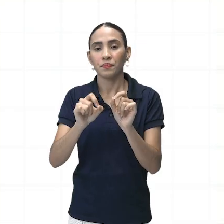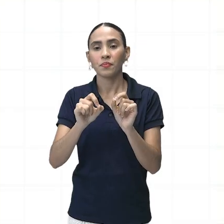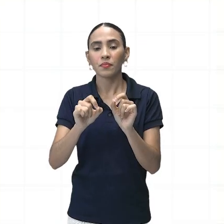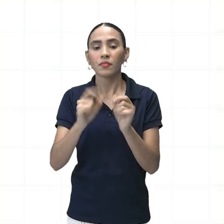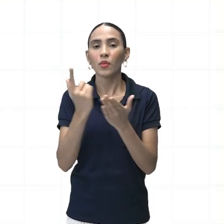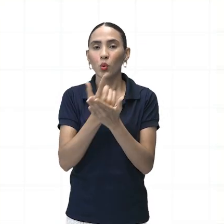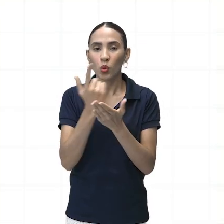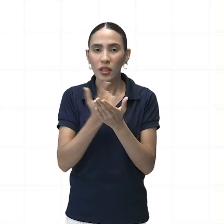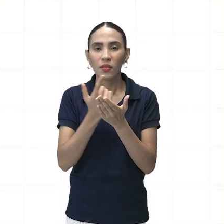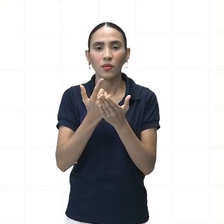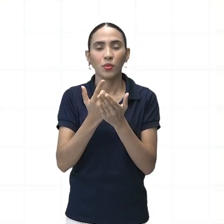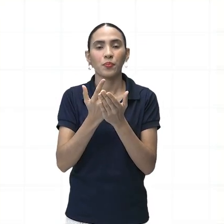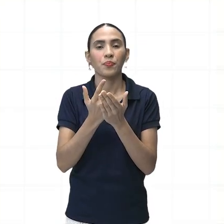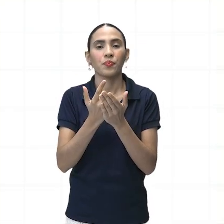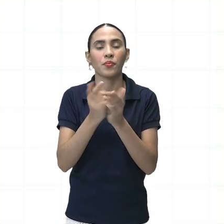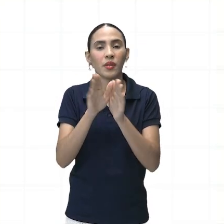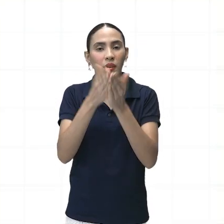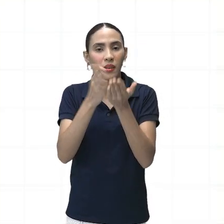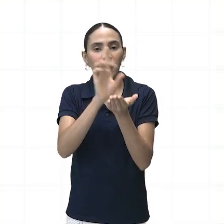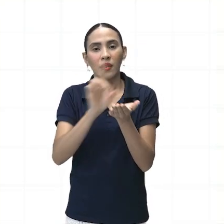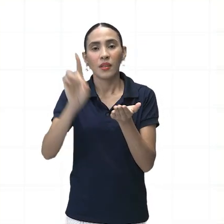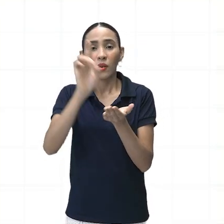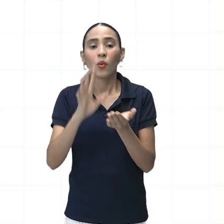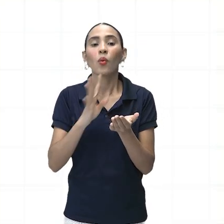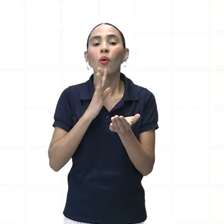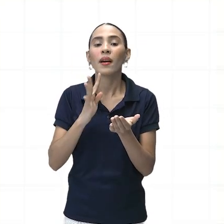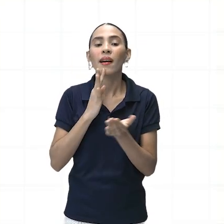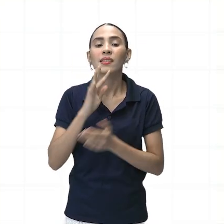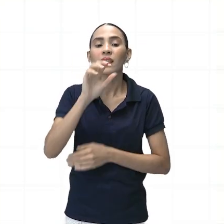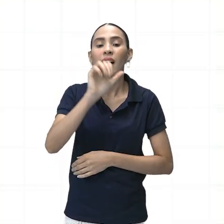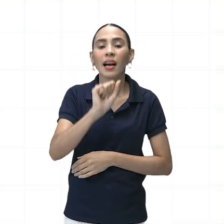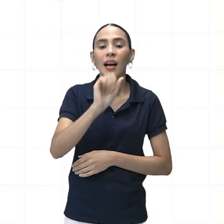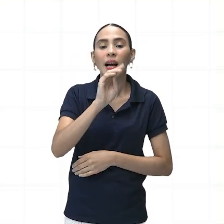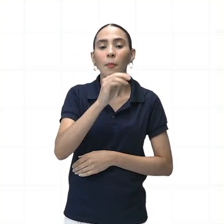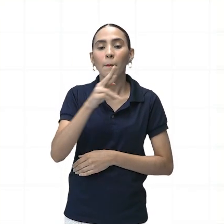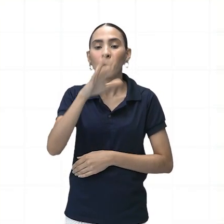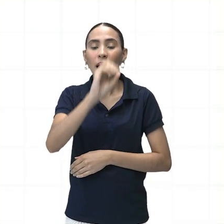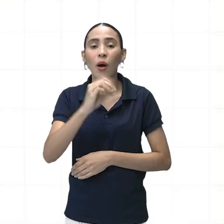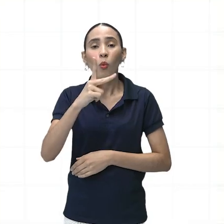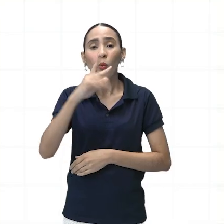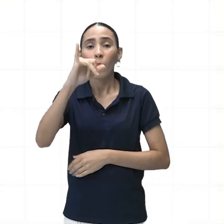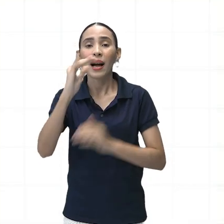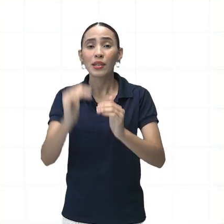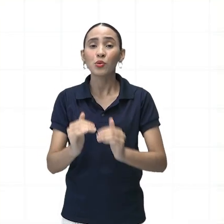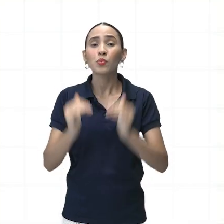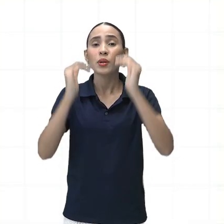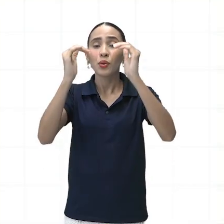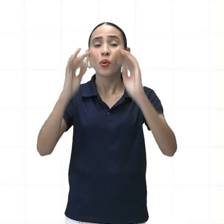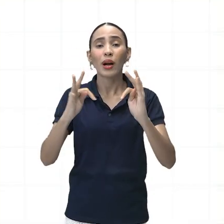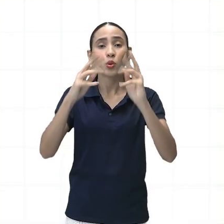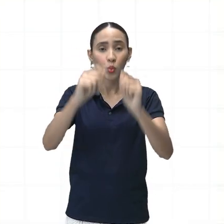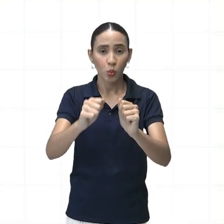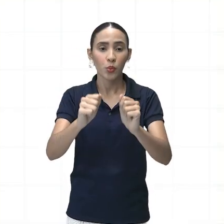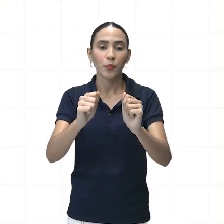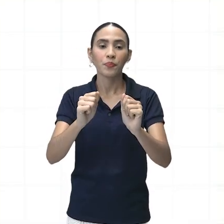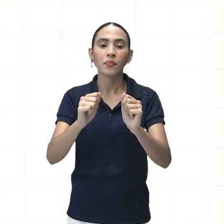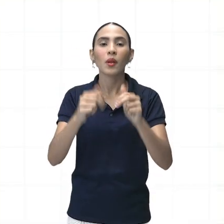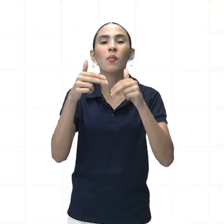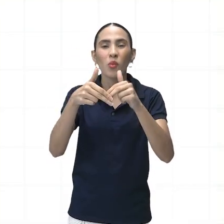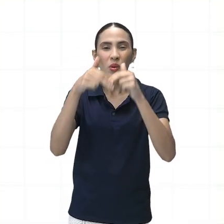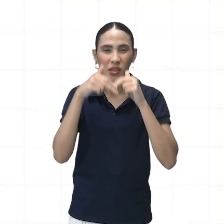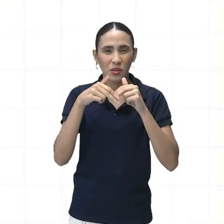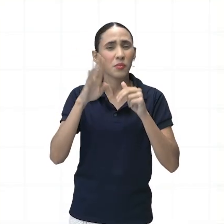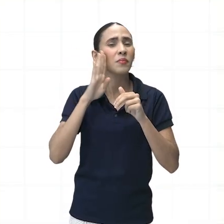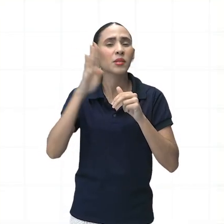do livro sagrado, né? Igualmente reconhece Abraão como o pai comum de todas elas. Por isso, principalmente por